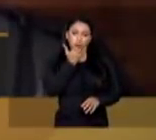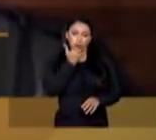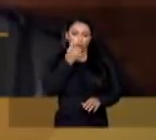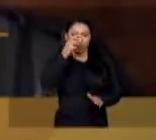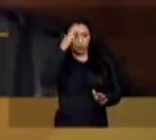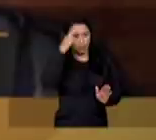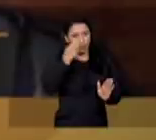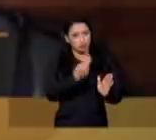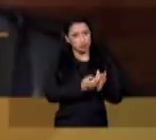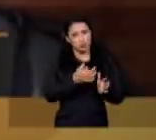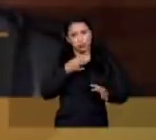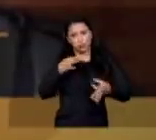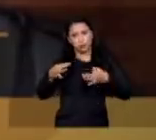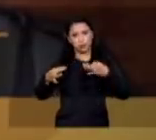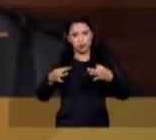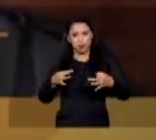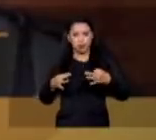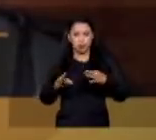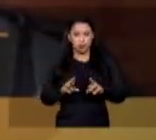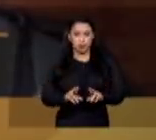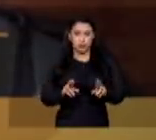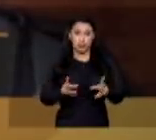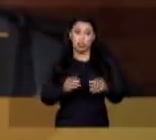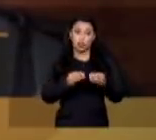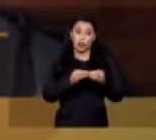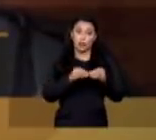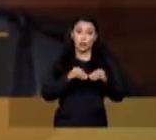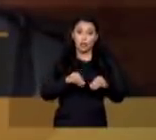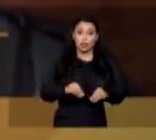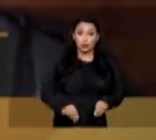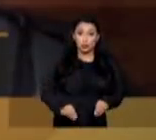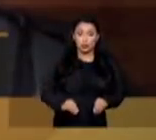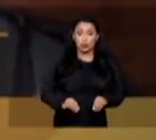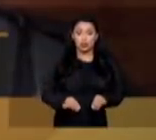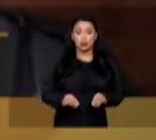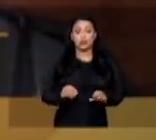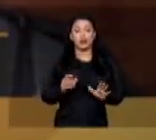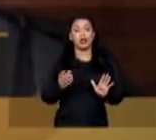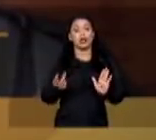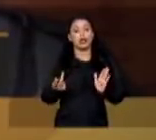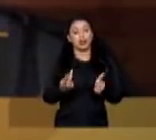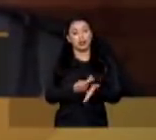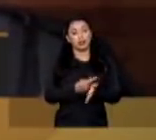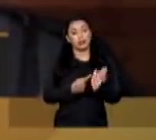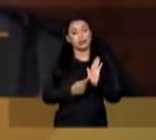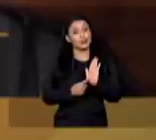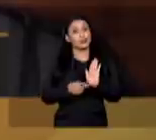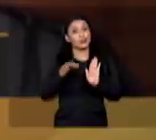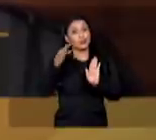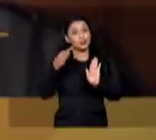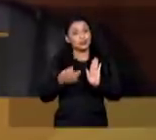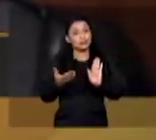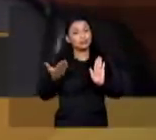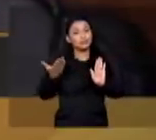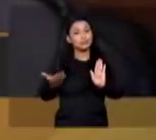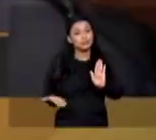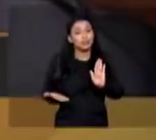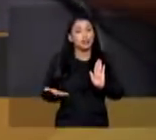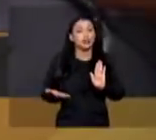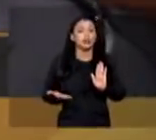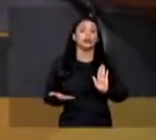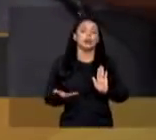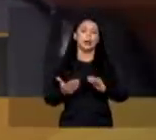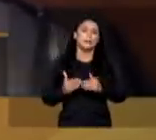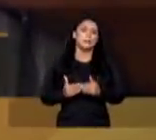respeito às percepções distintas, que o prejuízo nesse plano é o fator determinante. E assim, a partir